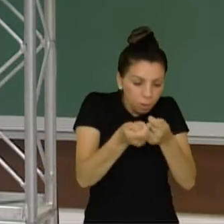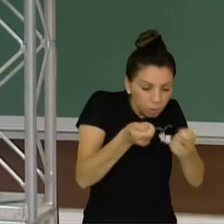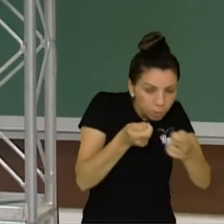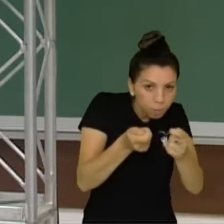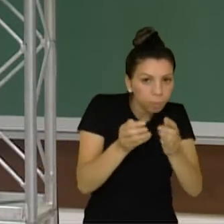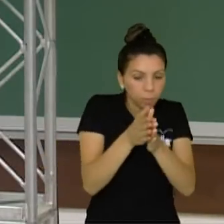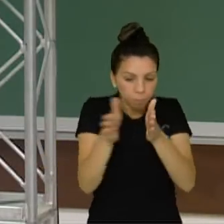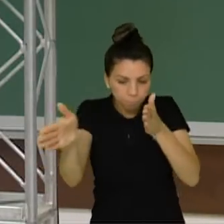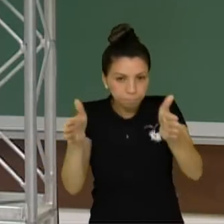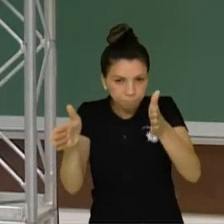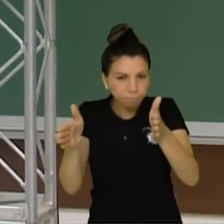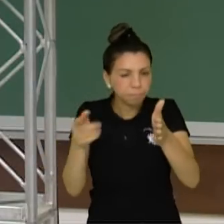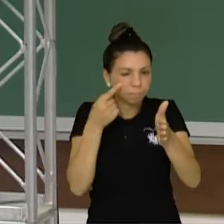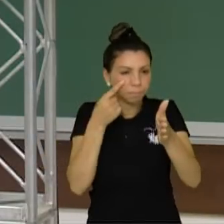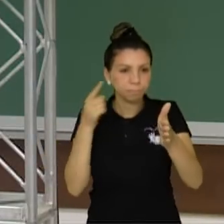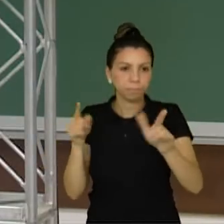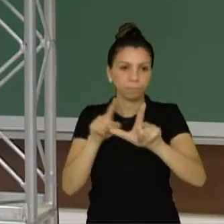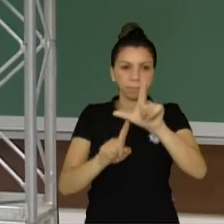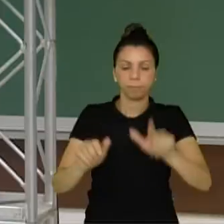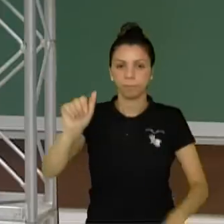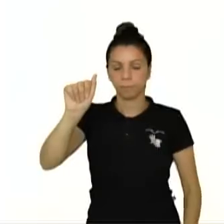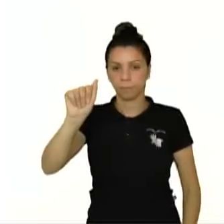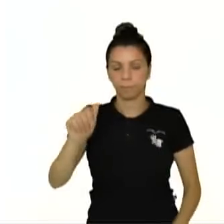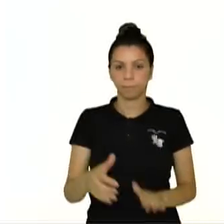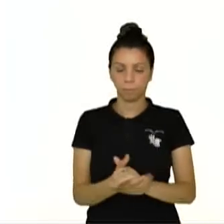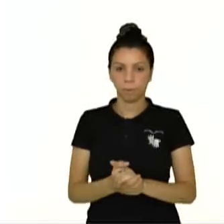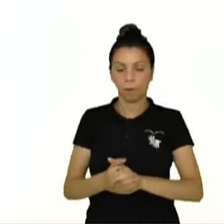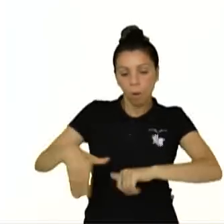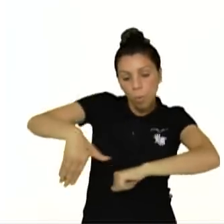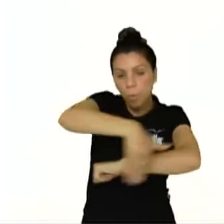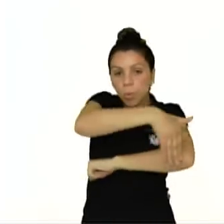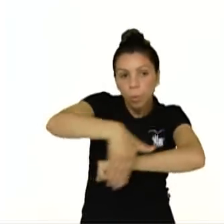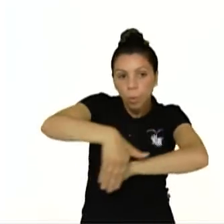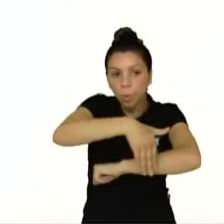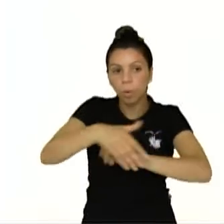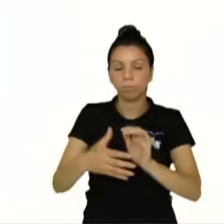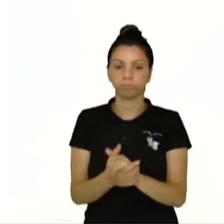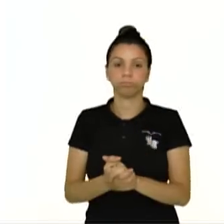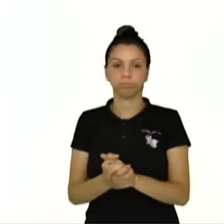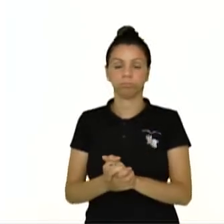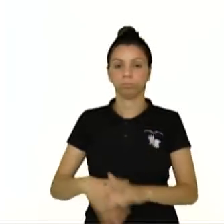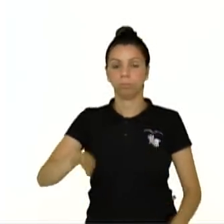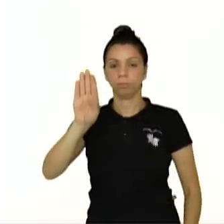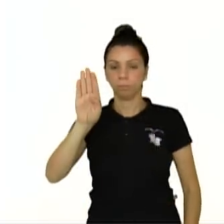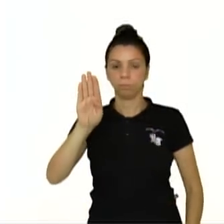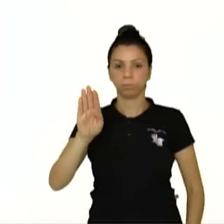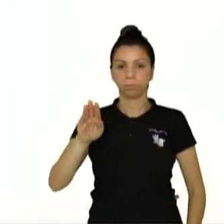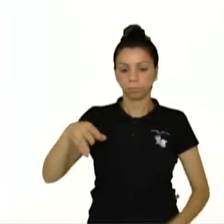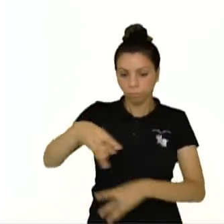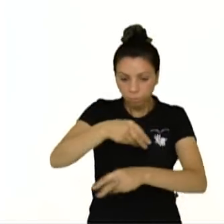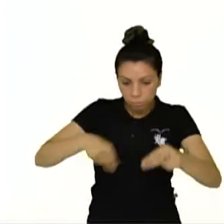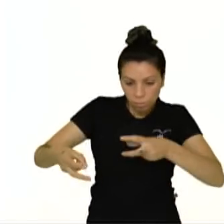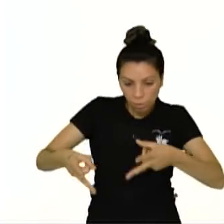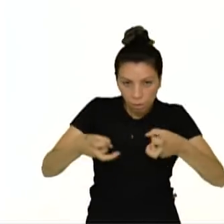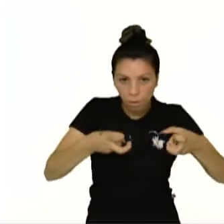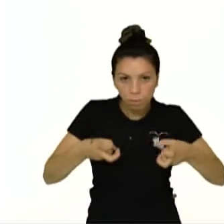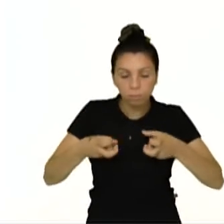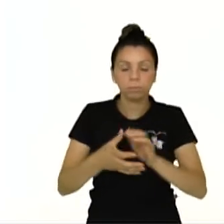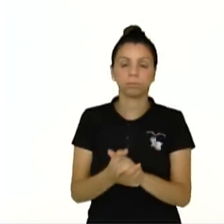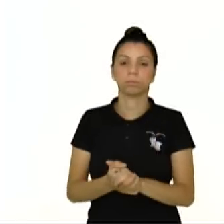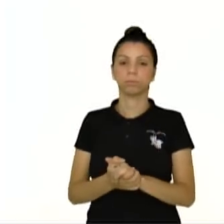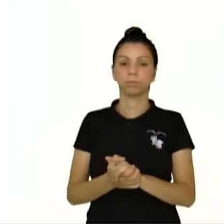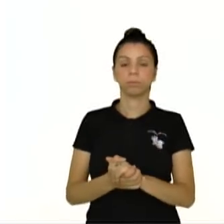naquele período. Vamos lá? Alternativa A, pavimentação. Alternativa B, mineração. Alternativa